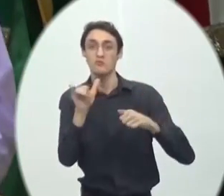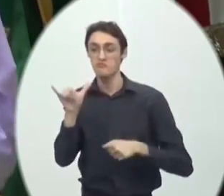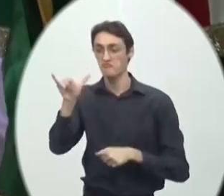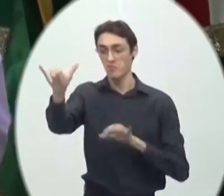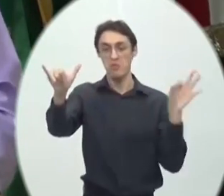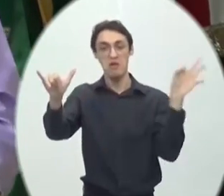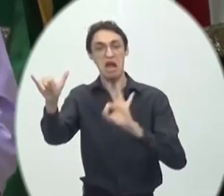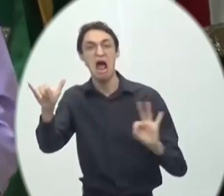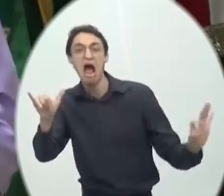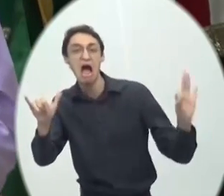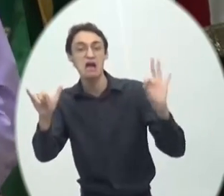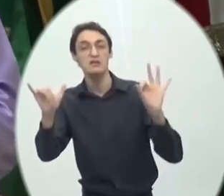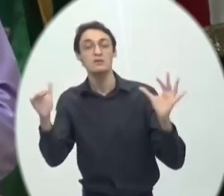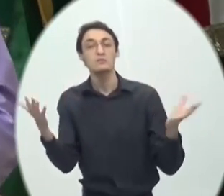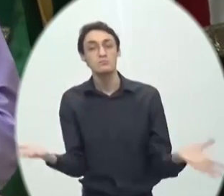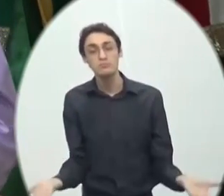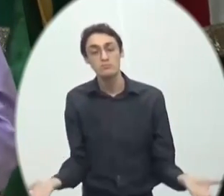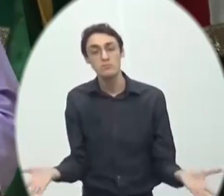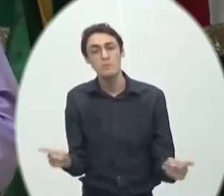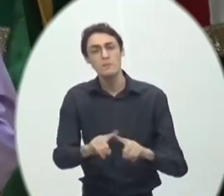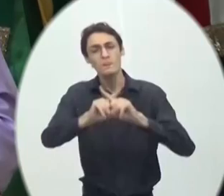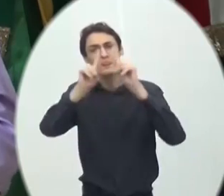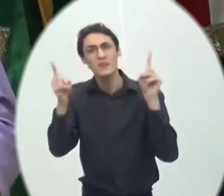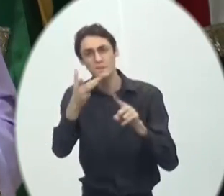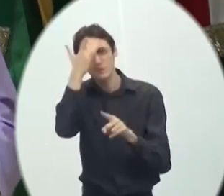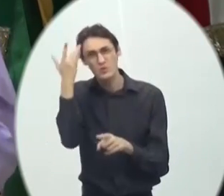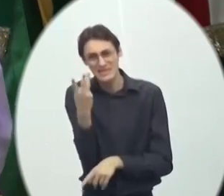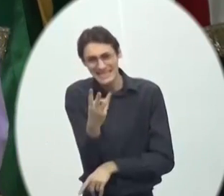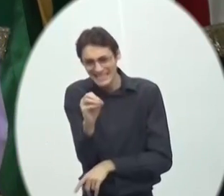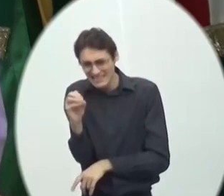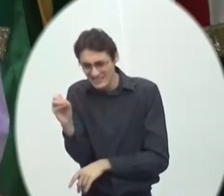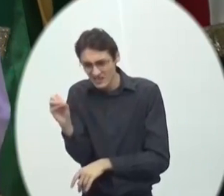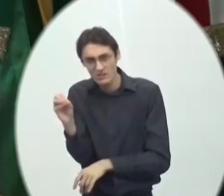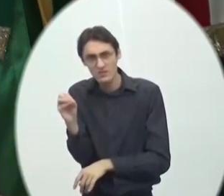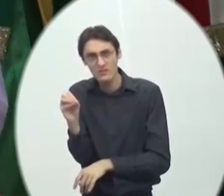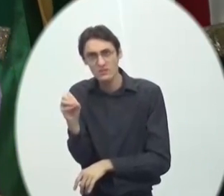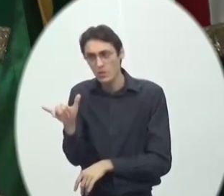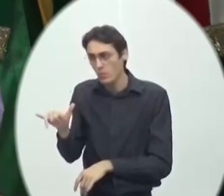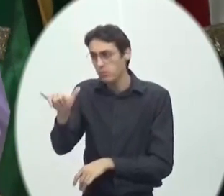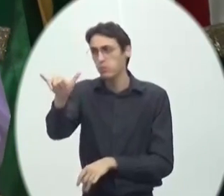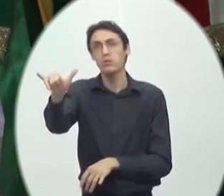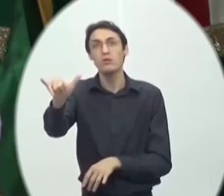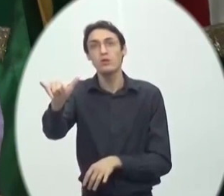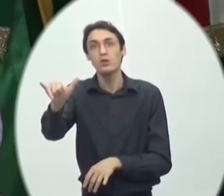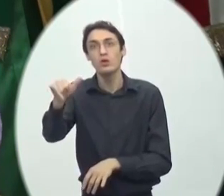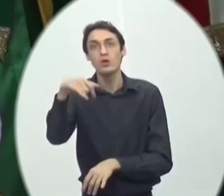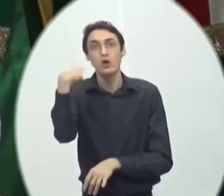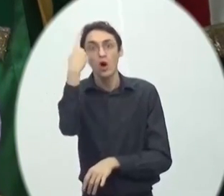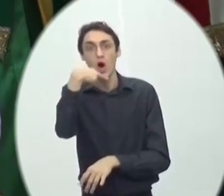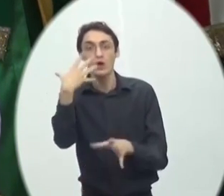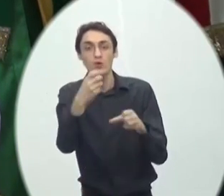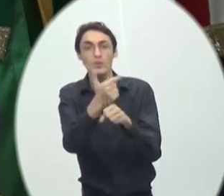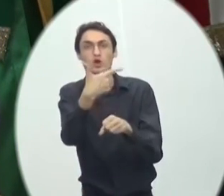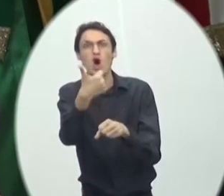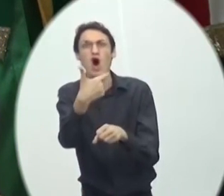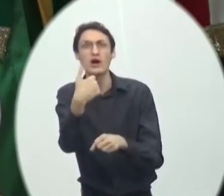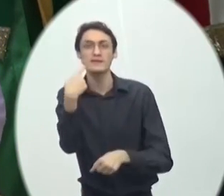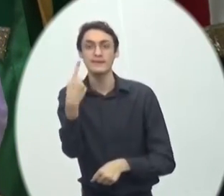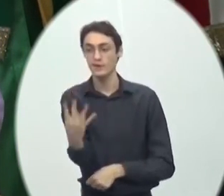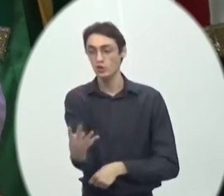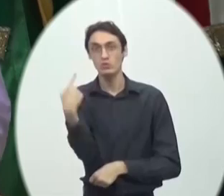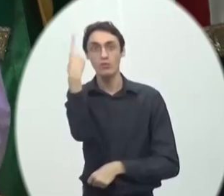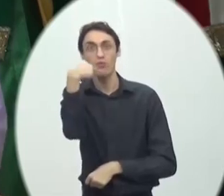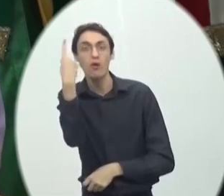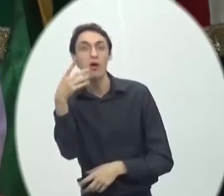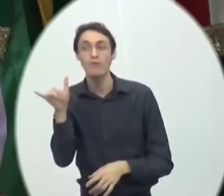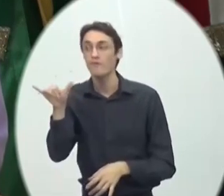vai viajar um do lado do outro. Mas 300 pessoas viajando um do lado do outro, 12, 14 horas de voo. Aí tu não